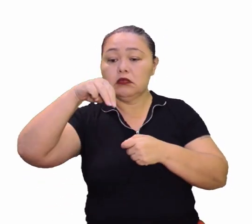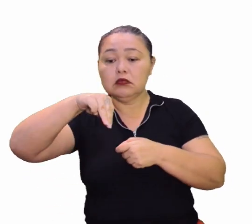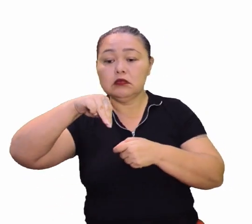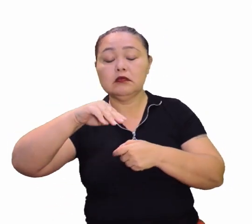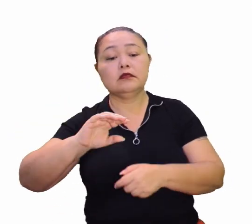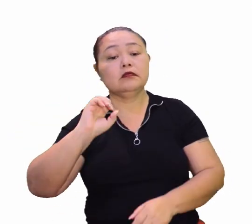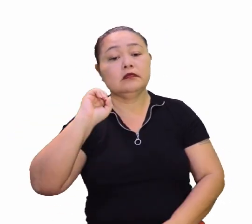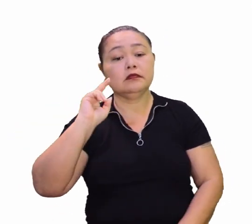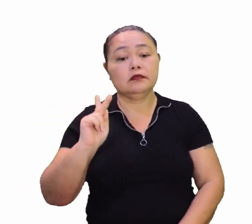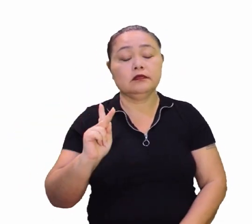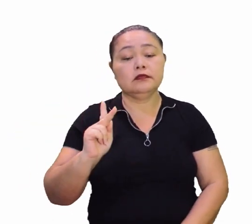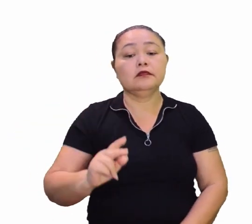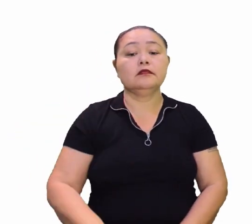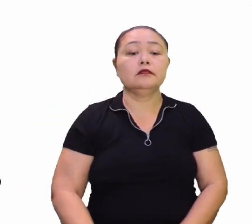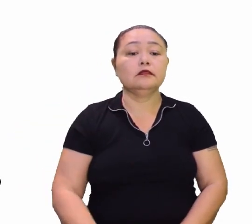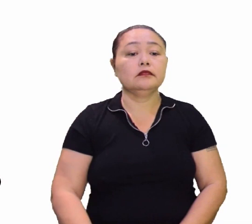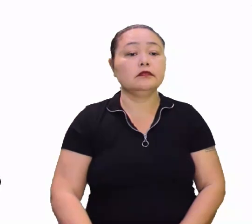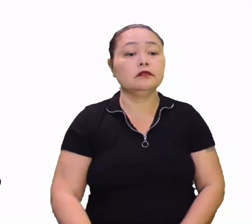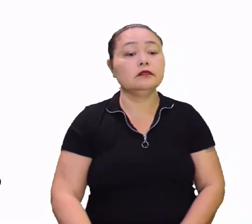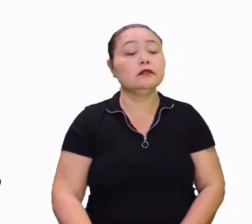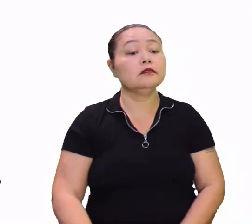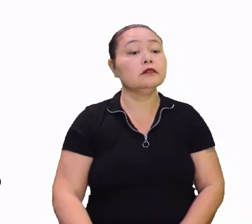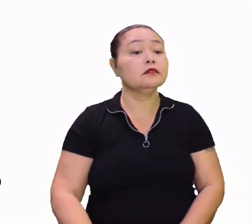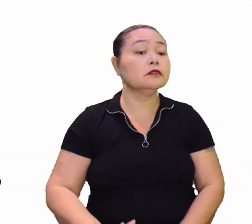atmosfera. Ok? Exato.